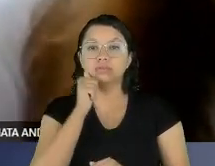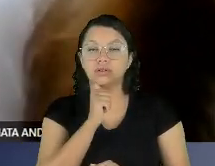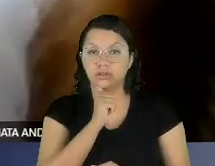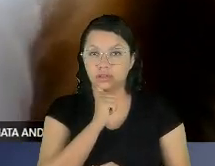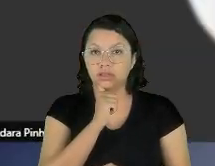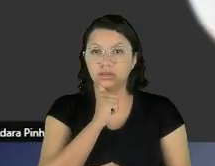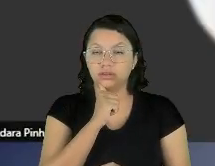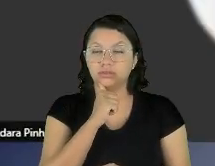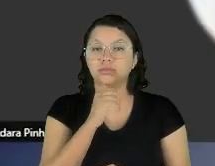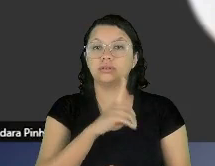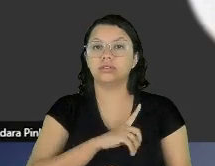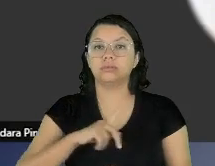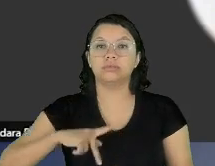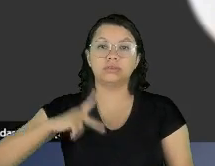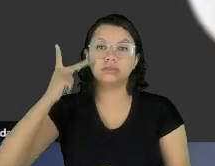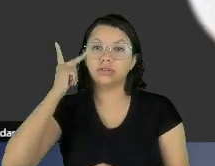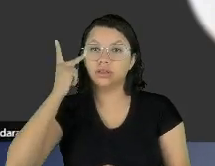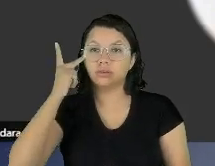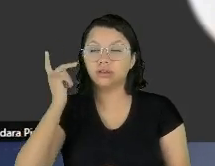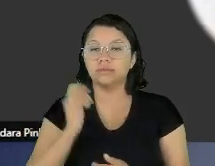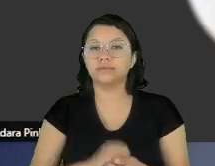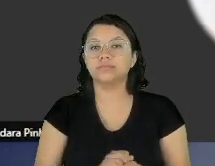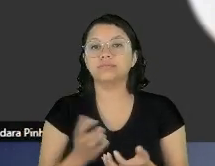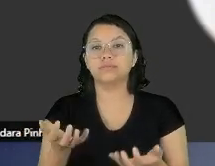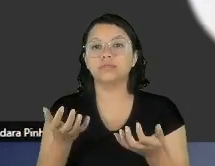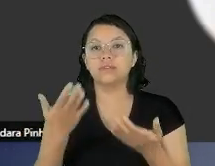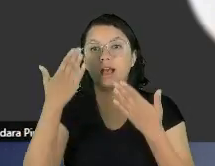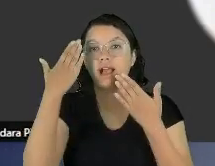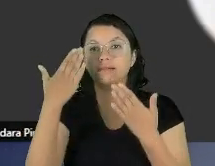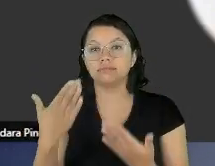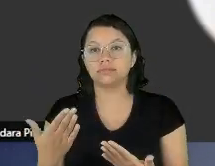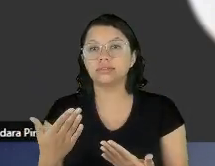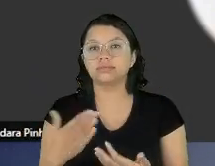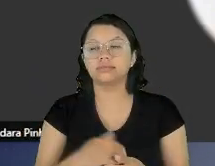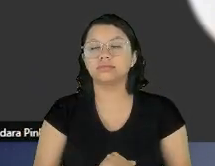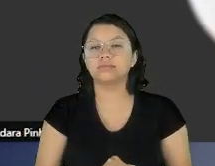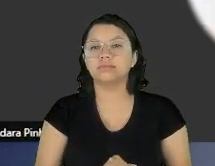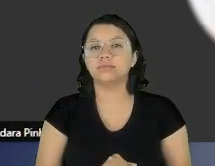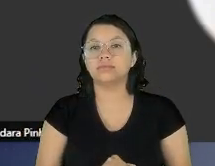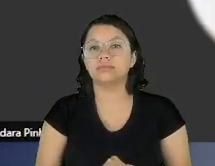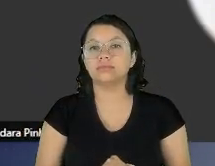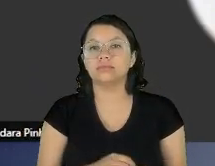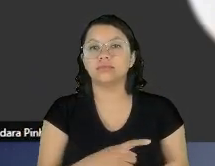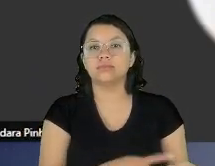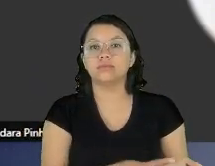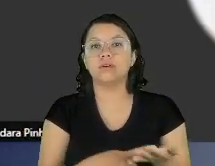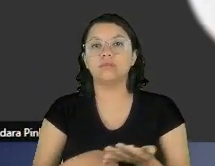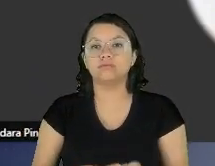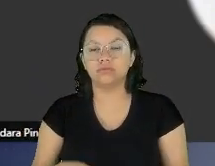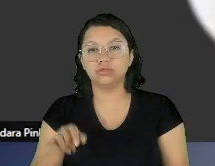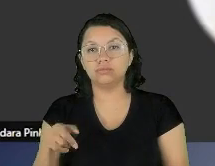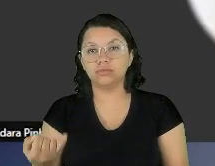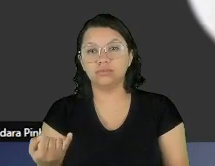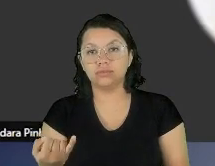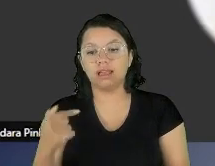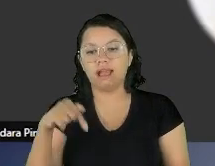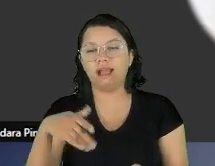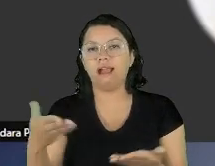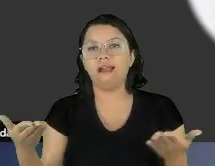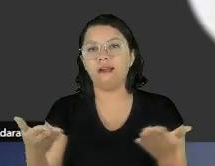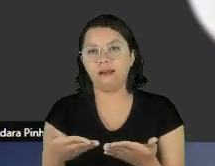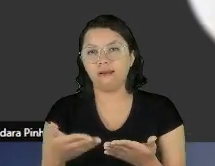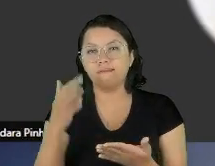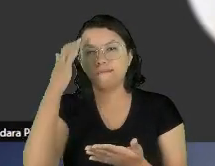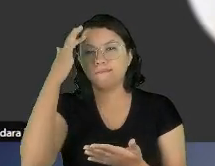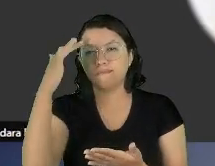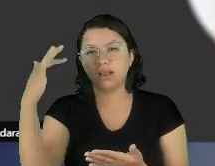Pública do Estado de São Paulo. Queria agradecer pelo convite, pela oportunidade de estar aqui hoje com